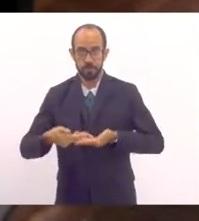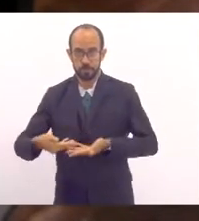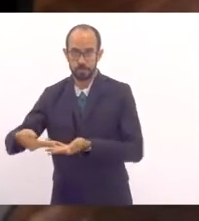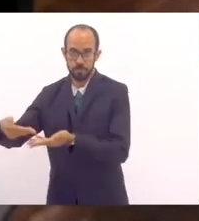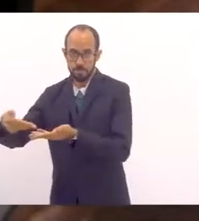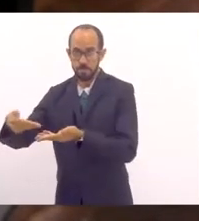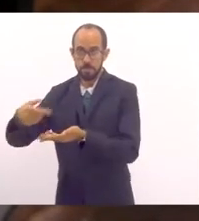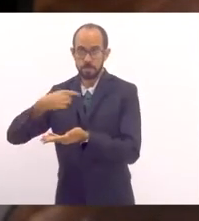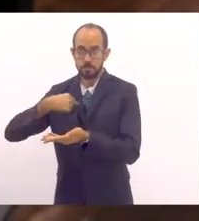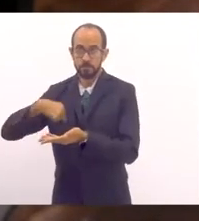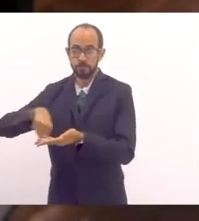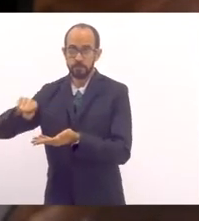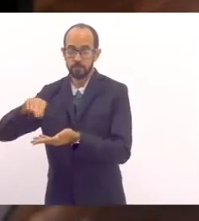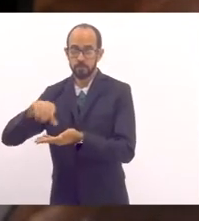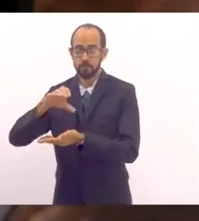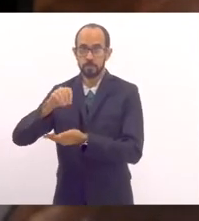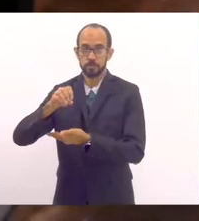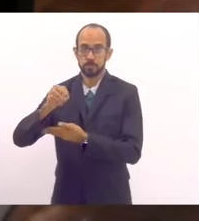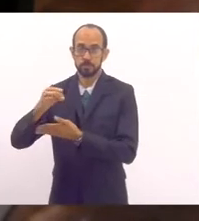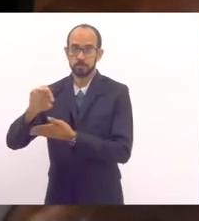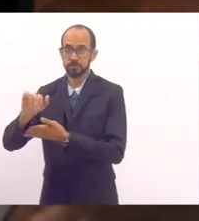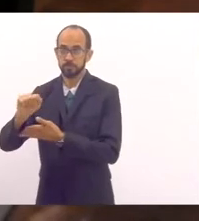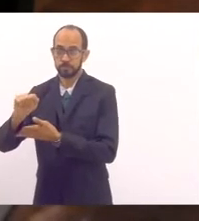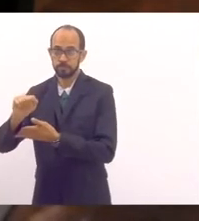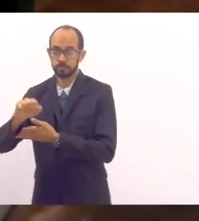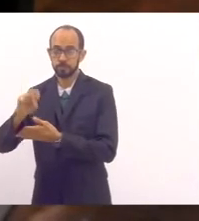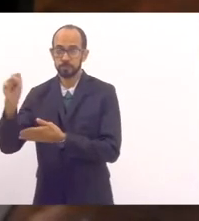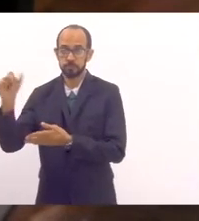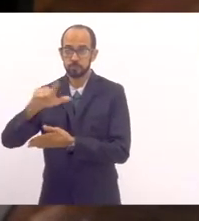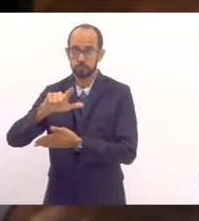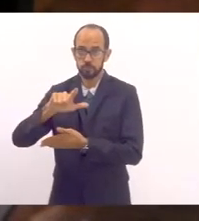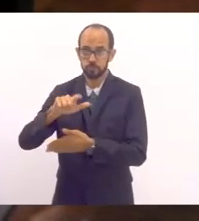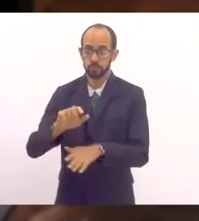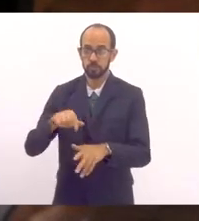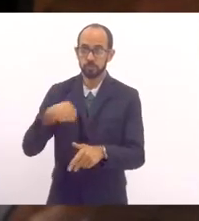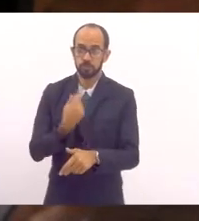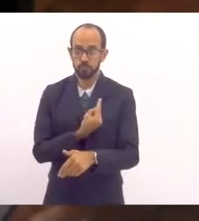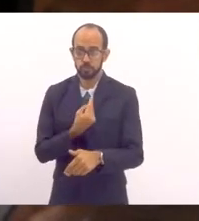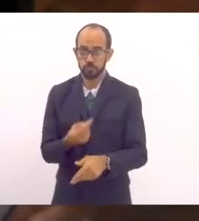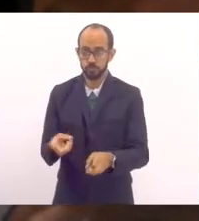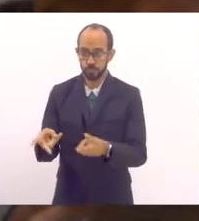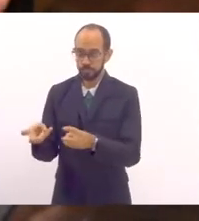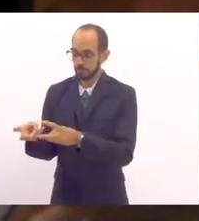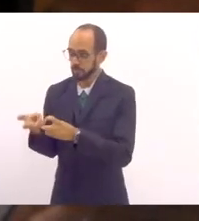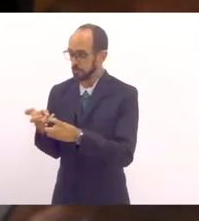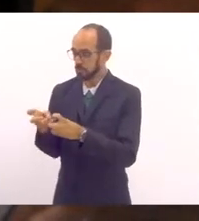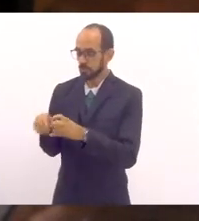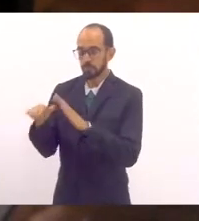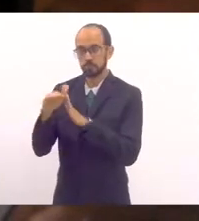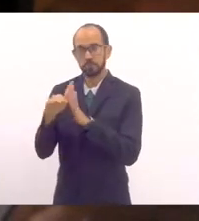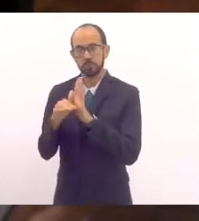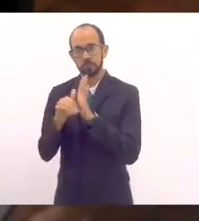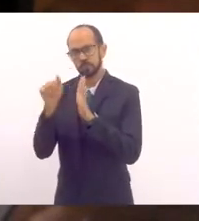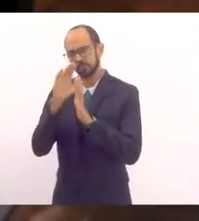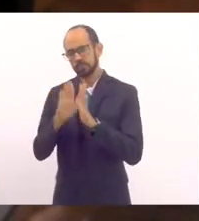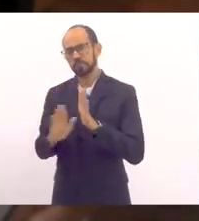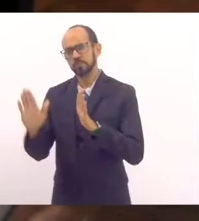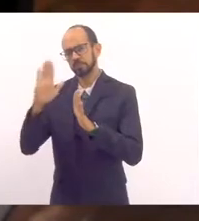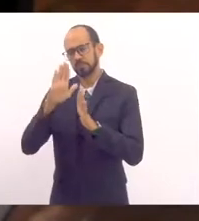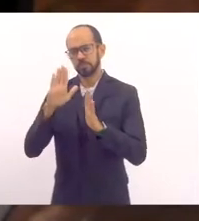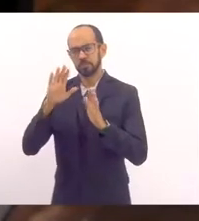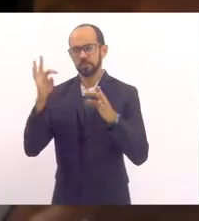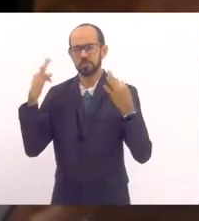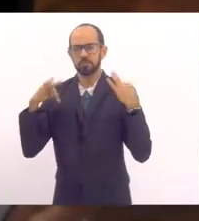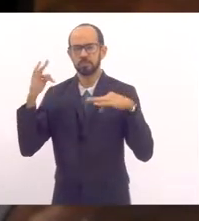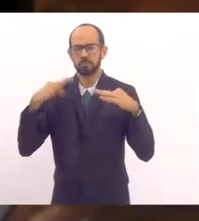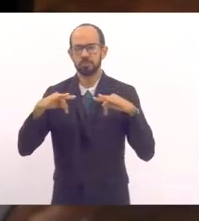a Costa do Sol. E lá, deputada, nós tivemos o conhecimento do Programa Nacional do Turismo, né, do que